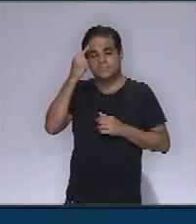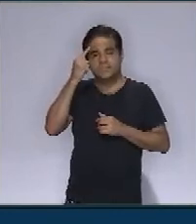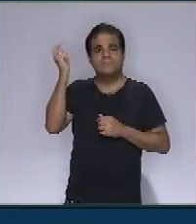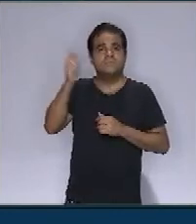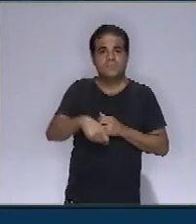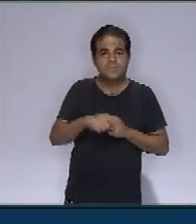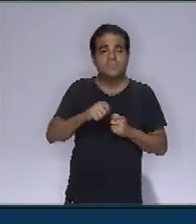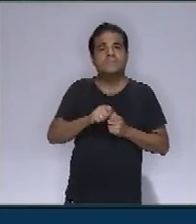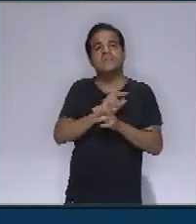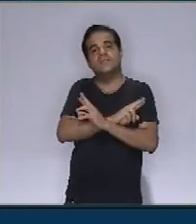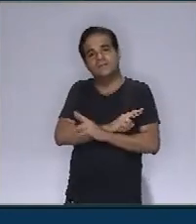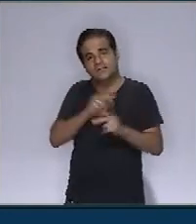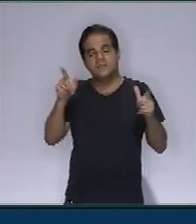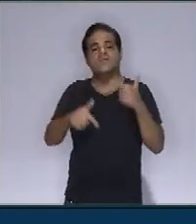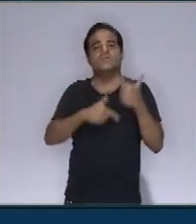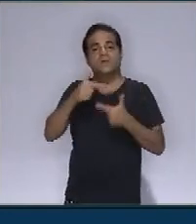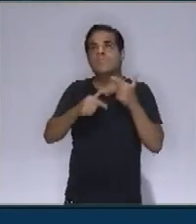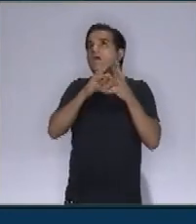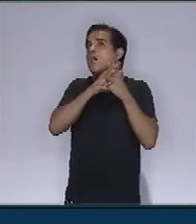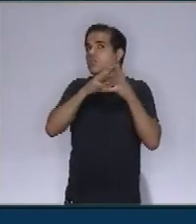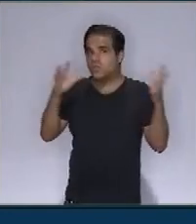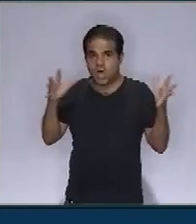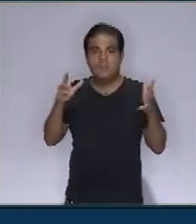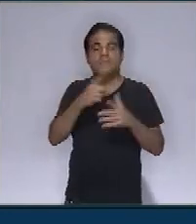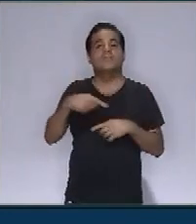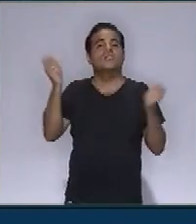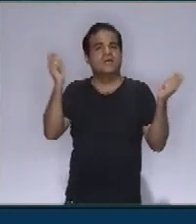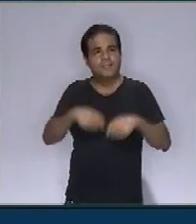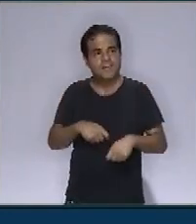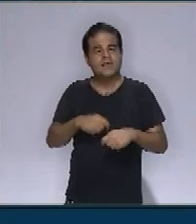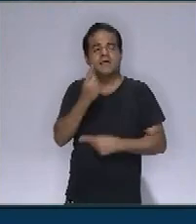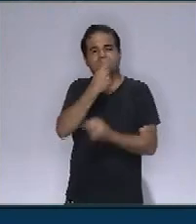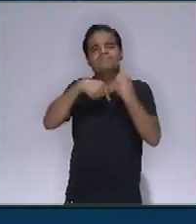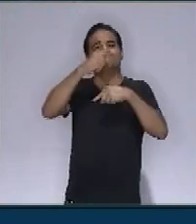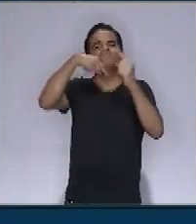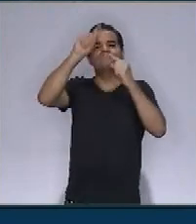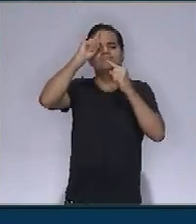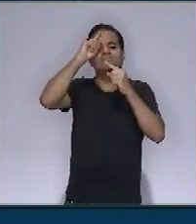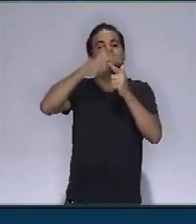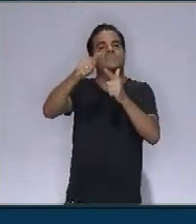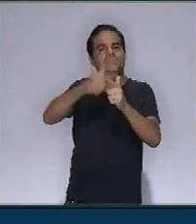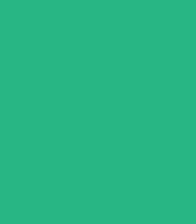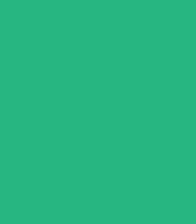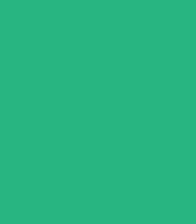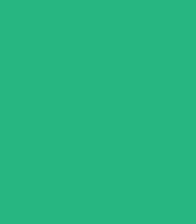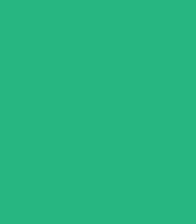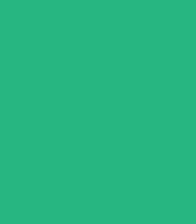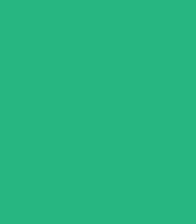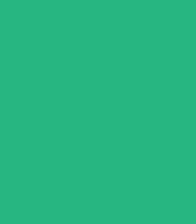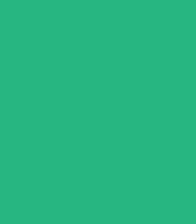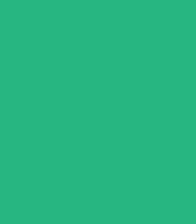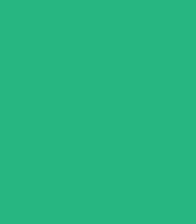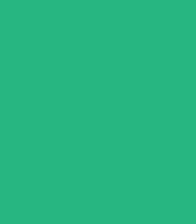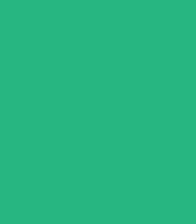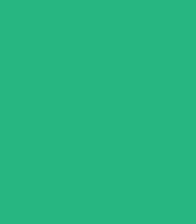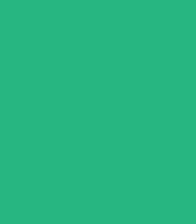pode fazer diferente. O trabalho é enorme, mas a nossa capacidade de superar esses problemas também é muito grande.